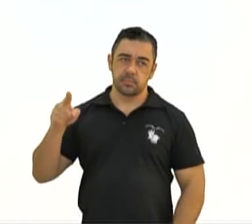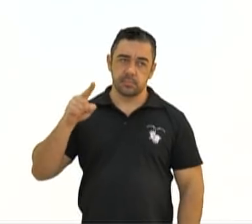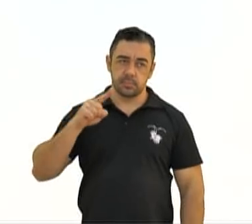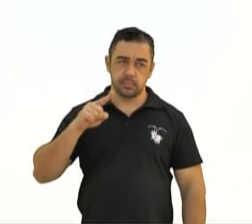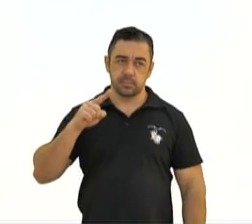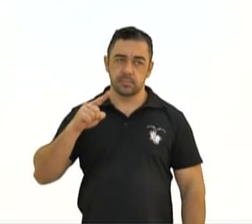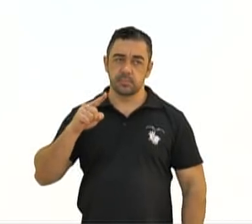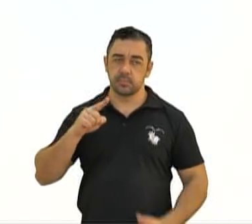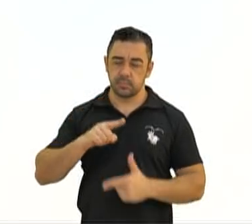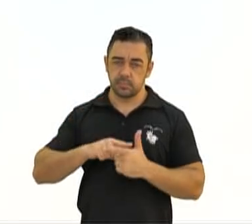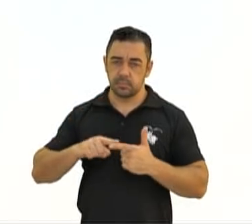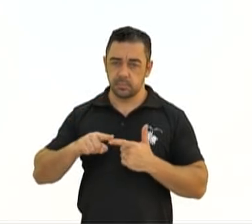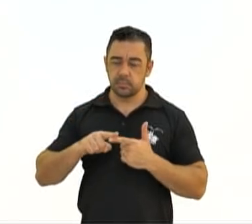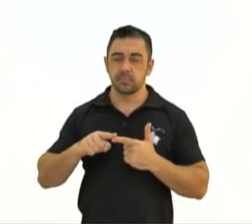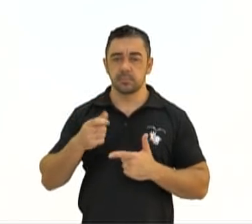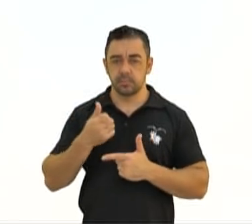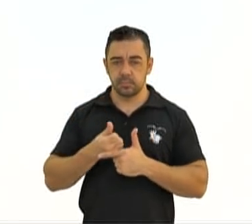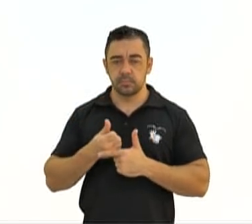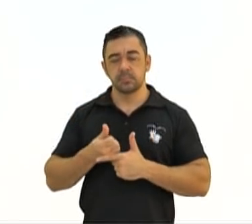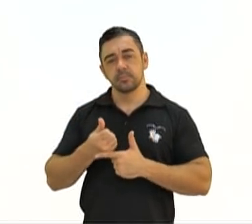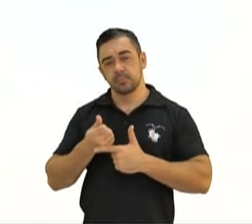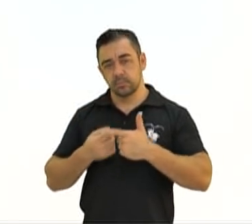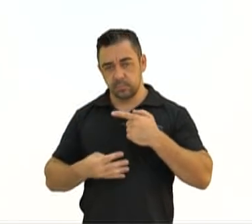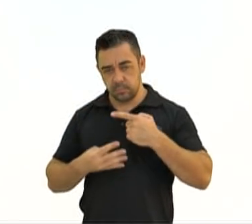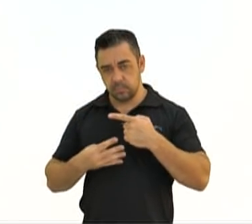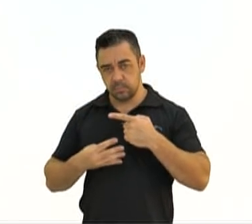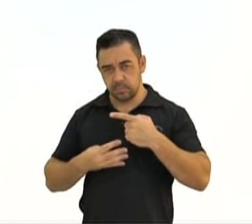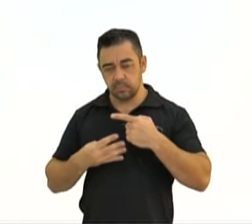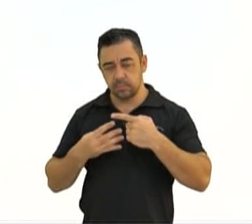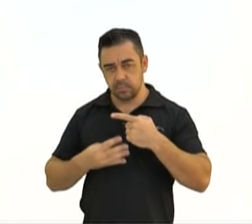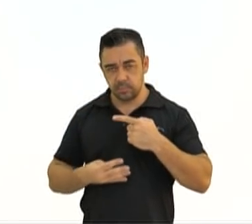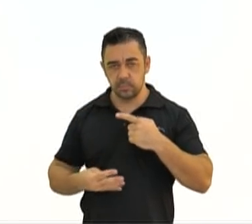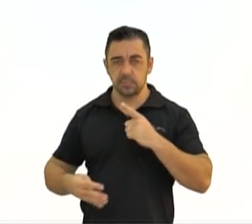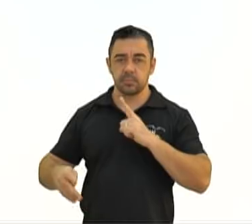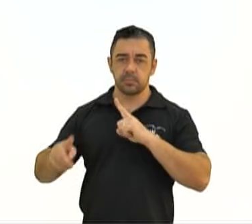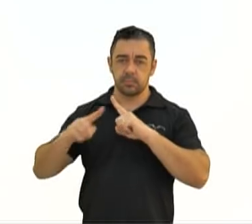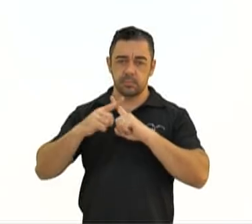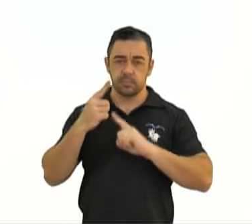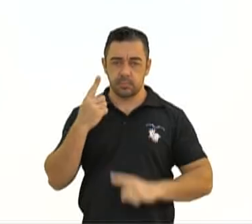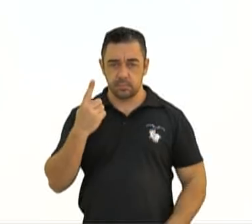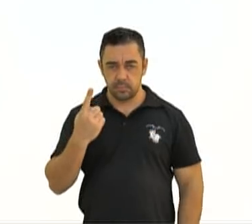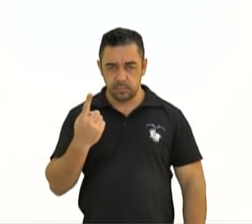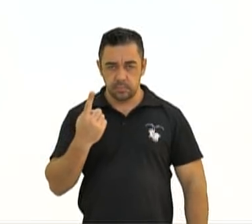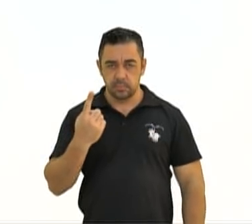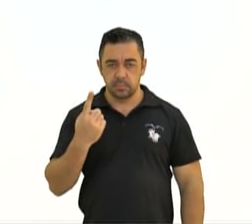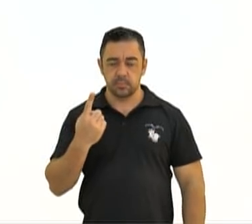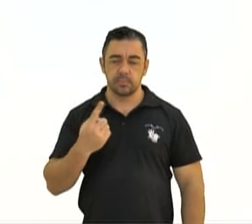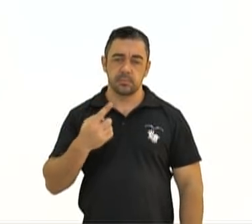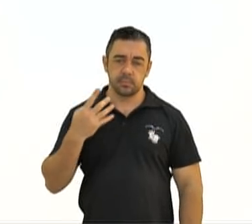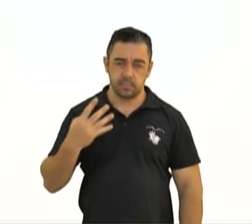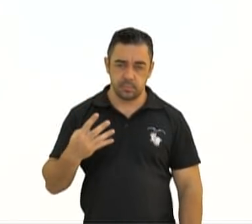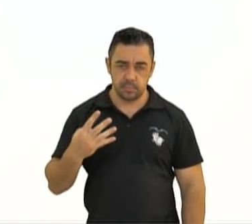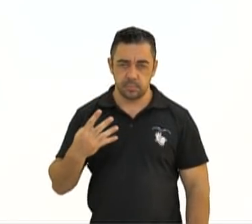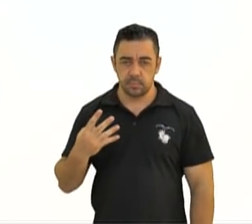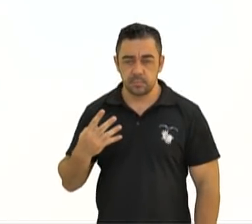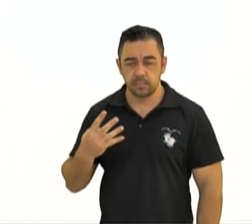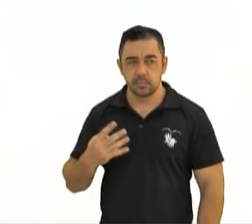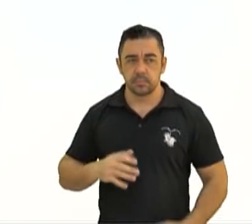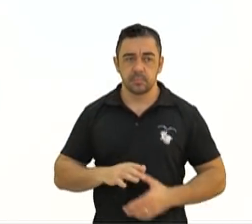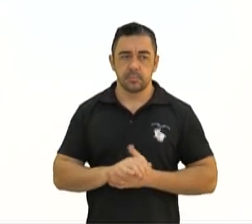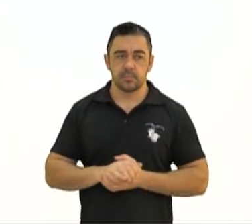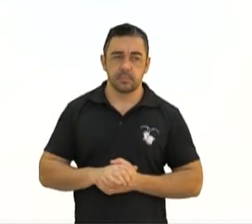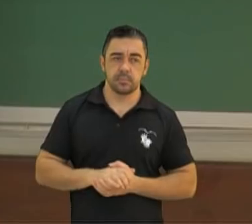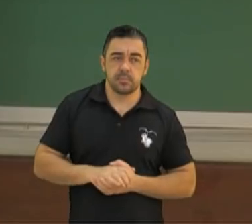o 24, vou dividir por 6, que vai dar 4. O 4 que deu aqui vezes 1. 4 vezes